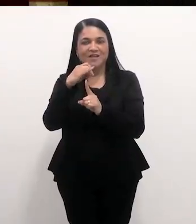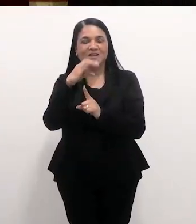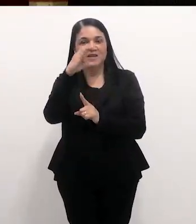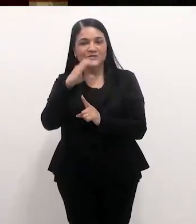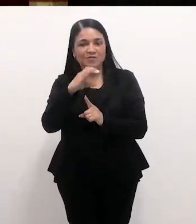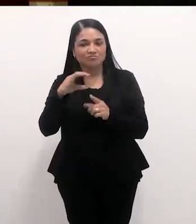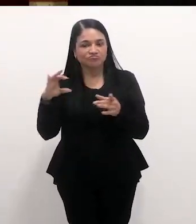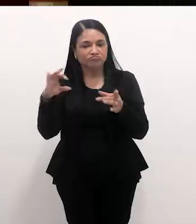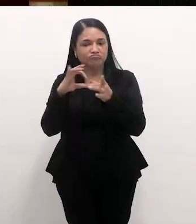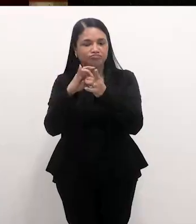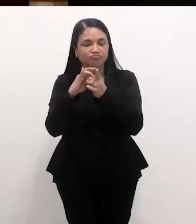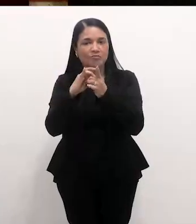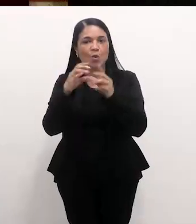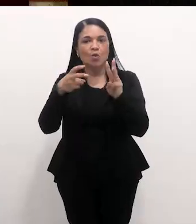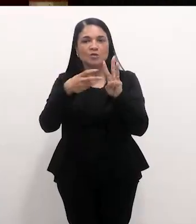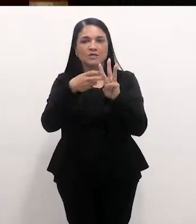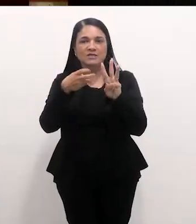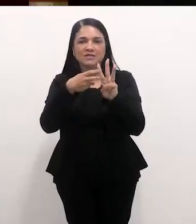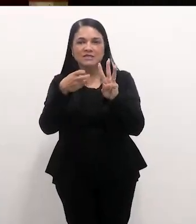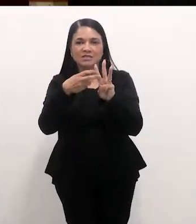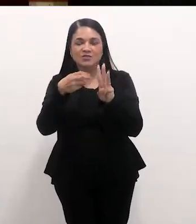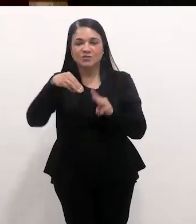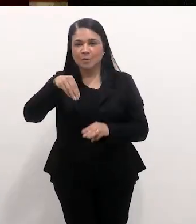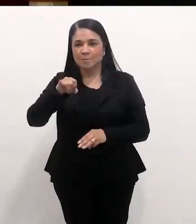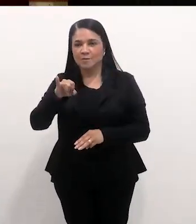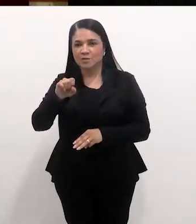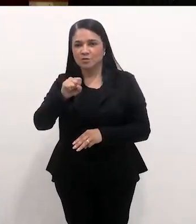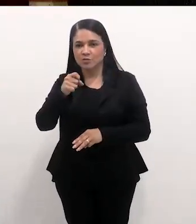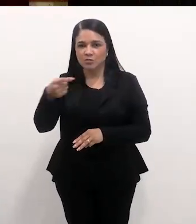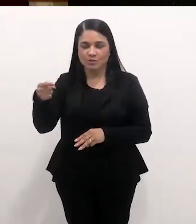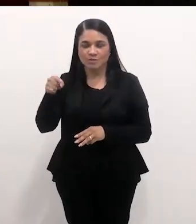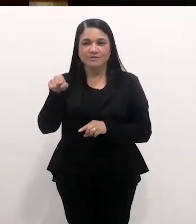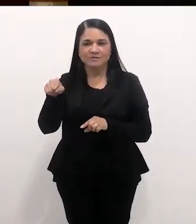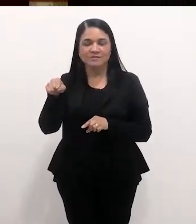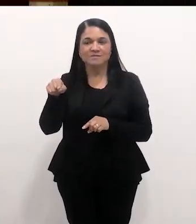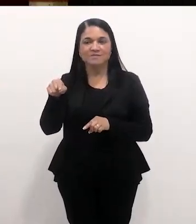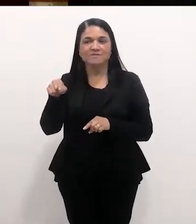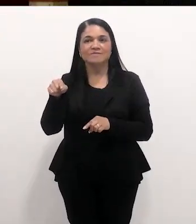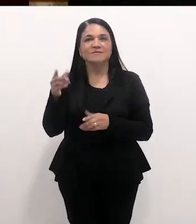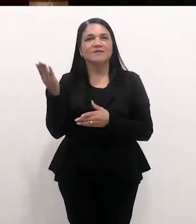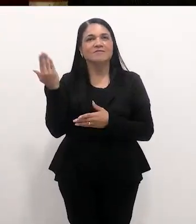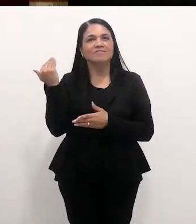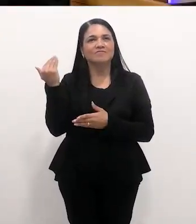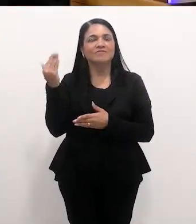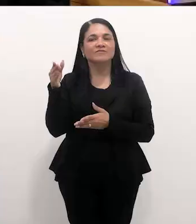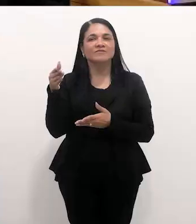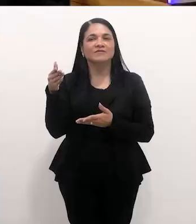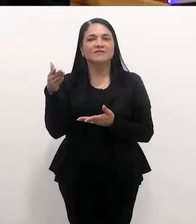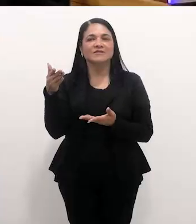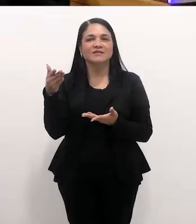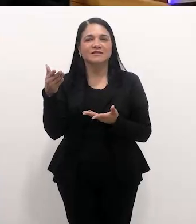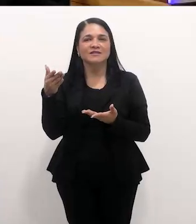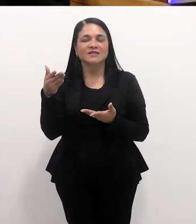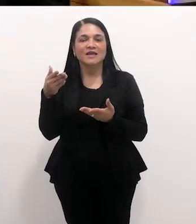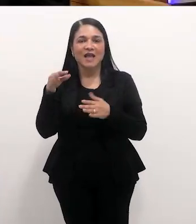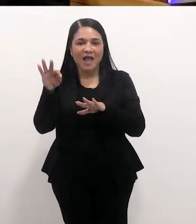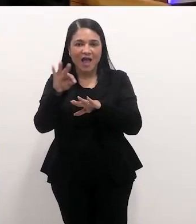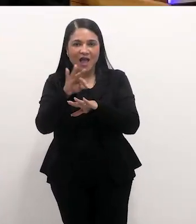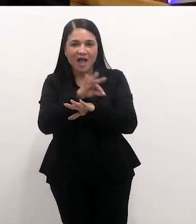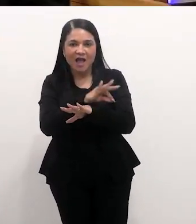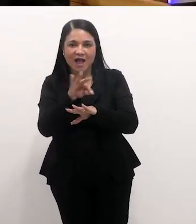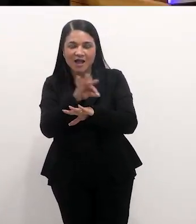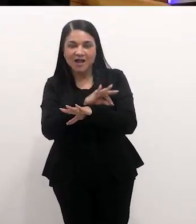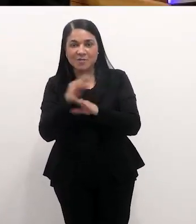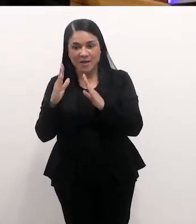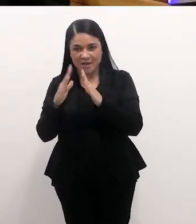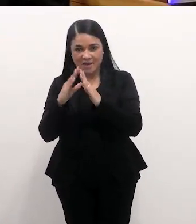a combinação dos jesuítas com a experiência indígena, com os 7 povos das missões. Quer dizer, vejamos, desde lá, e depois recentemente na arquitetura,